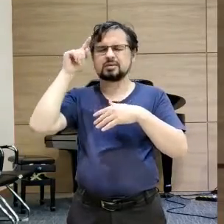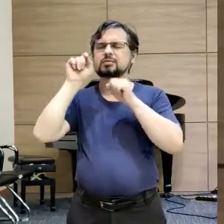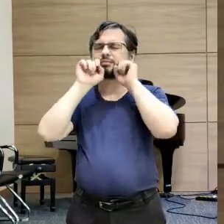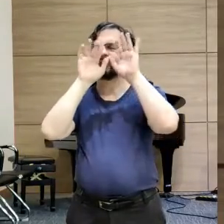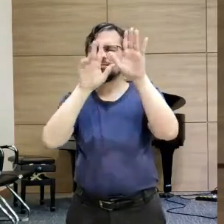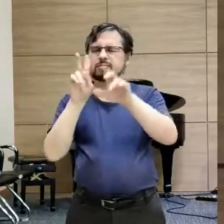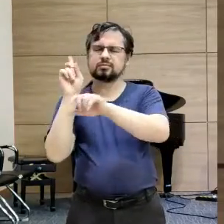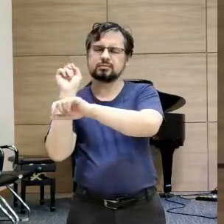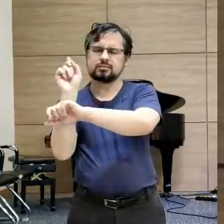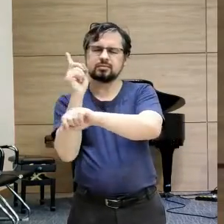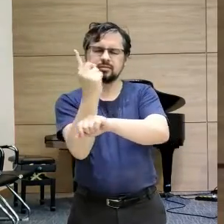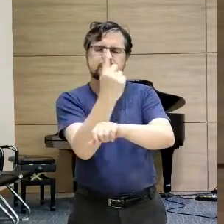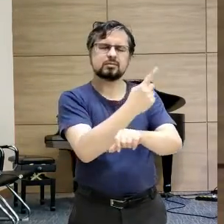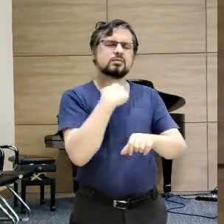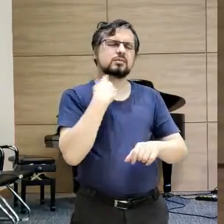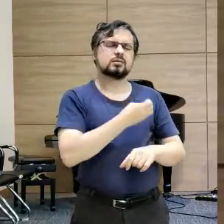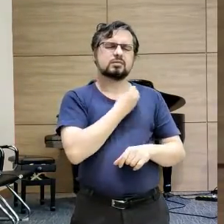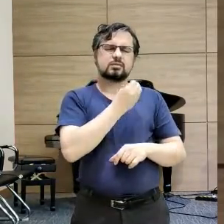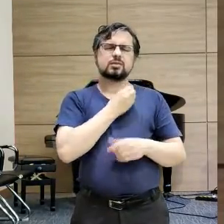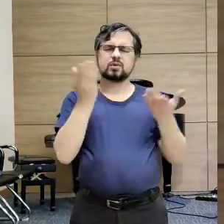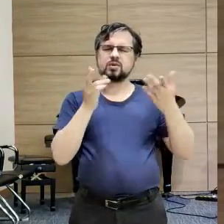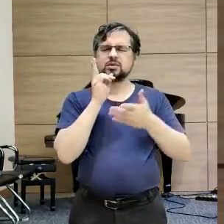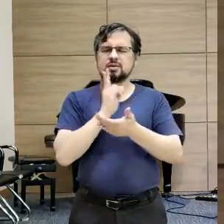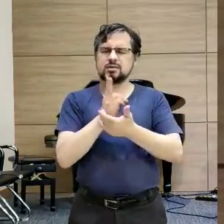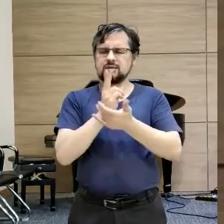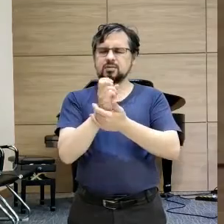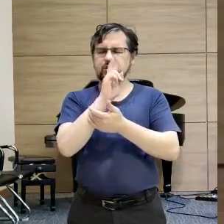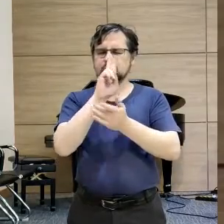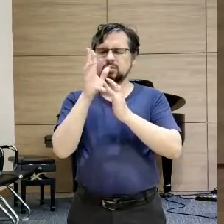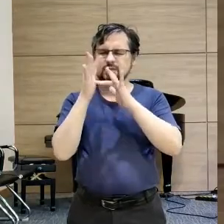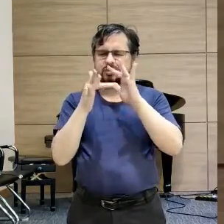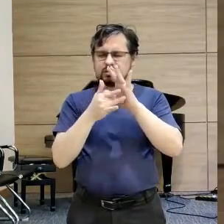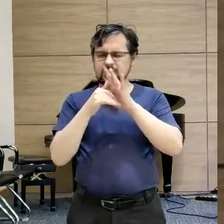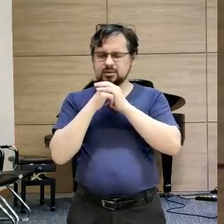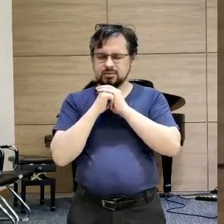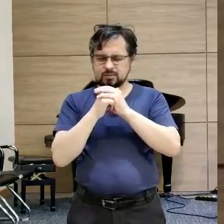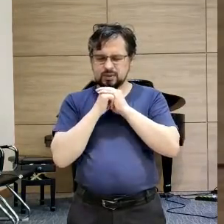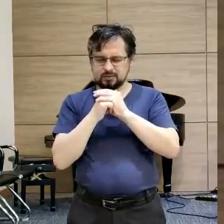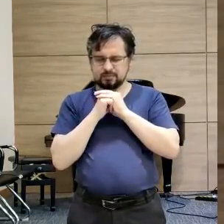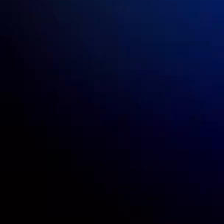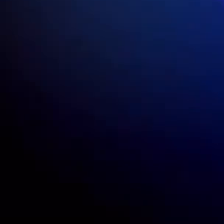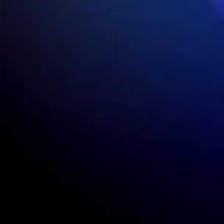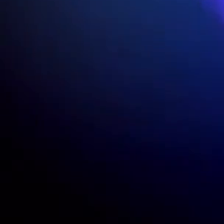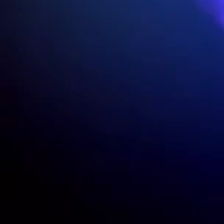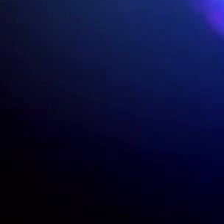sobre cada um de nós, hoje e sempre, em nome de Jesus, amém e amém.